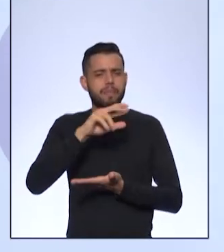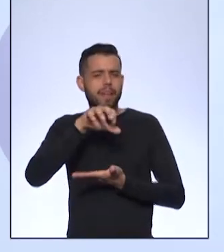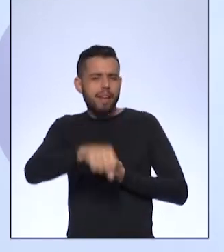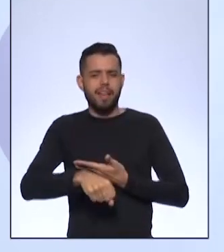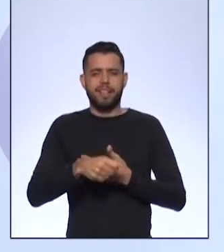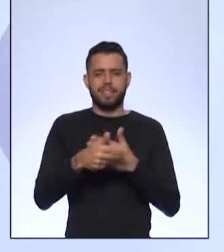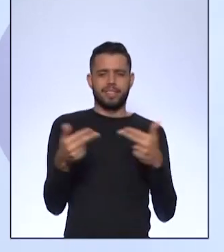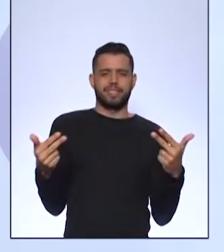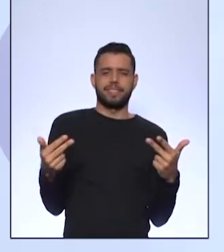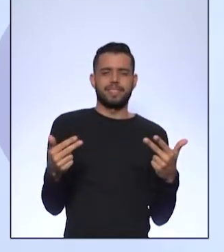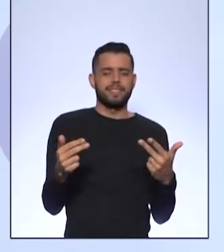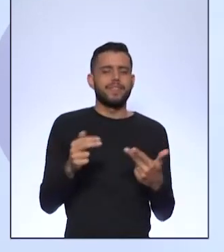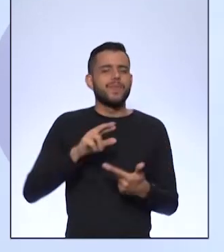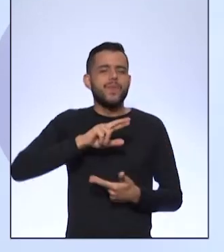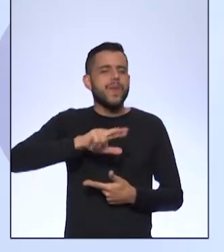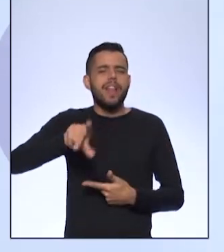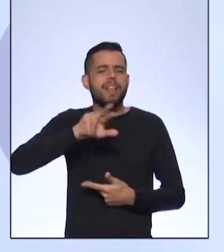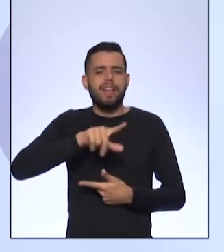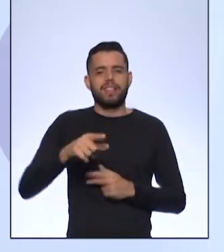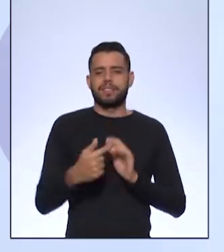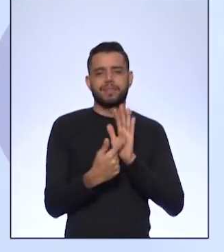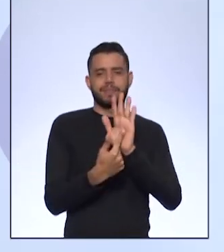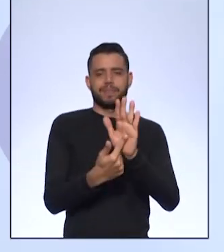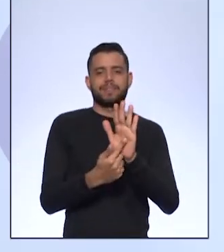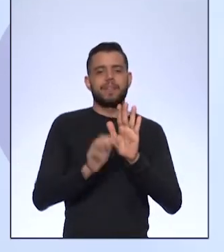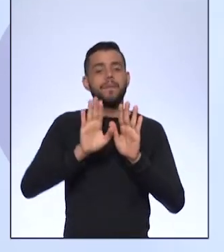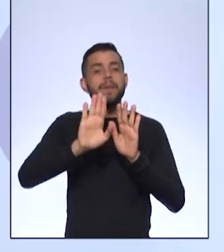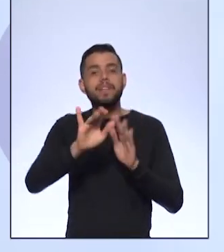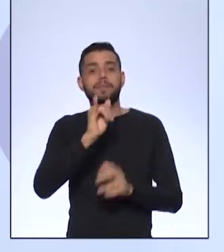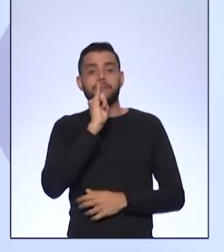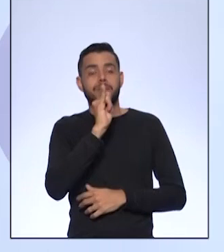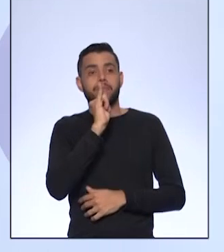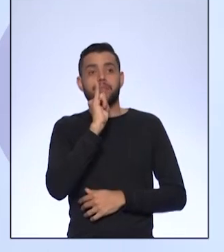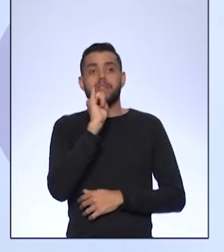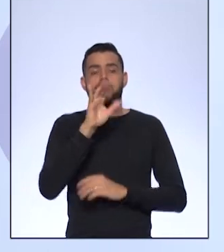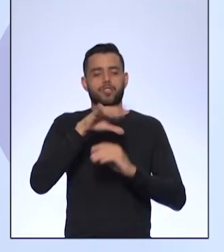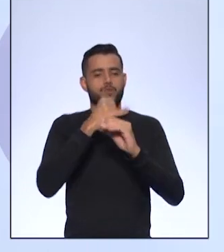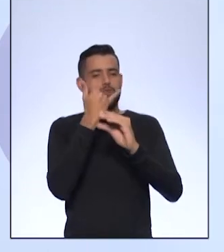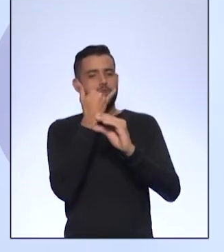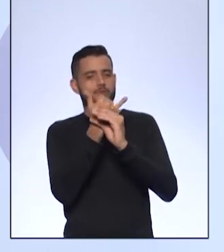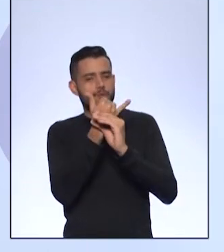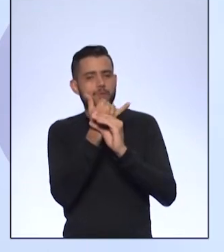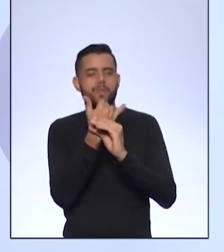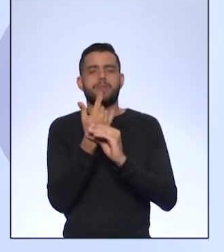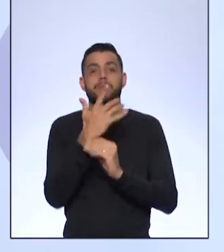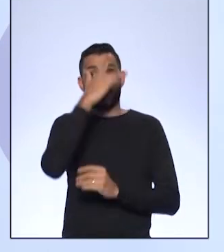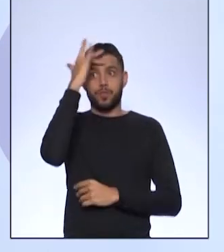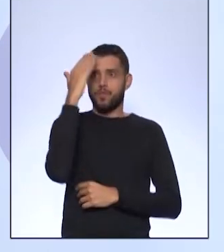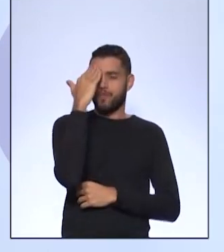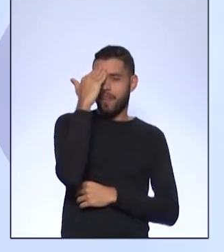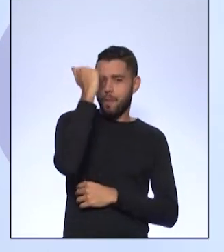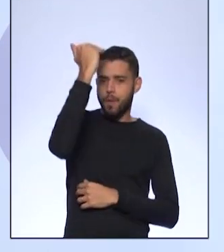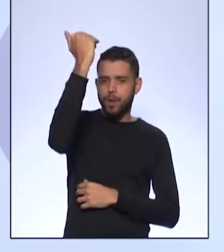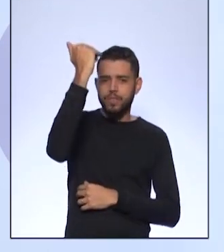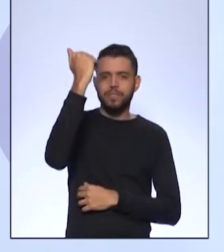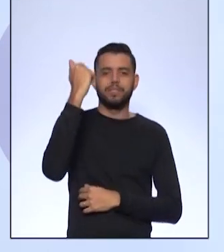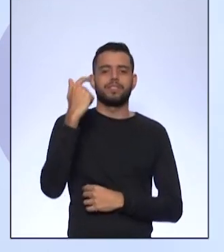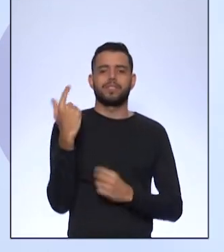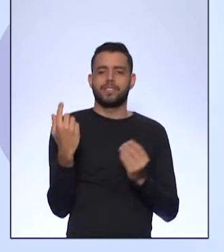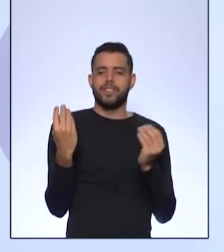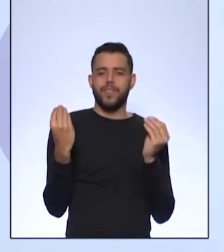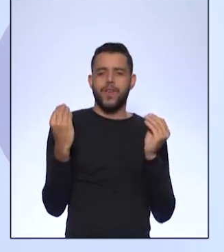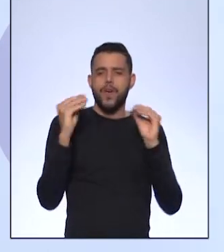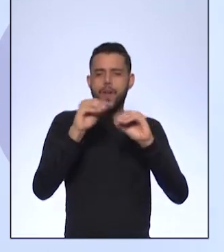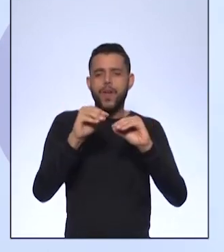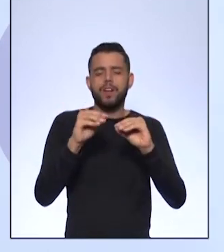bem. Não era nada que expunha. Mas a gente vê exemplos aí de youtubers, de celebridades, que fizeram em algum momento da